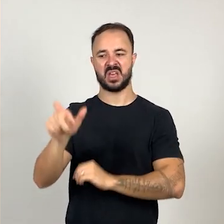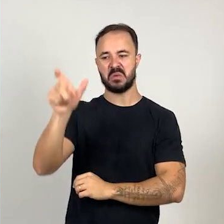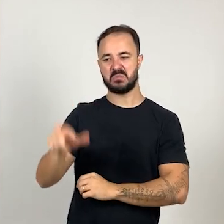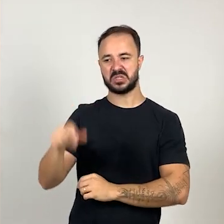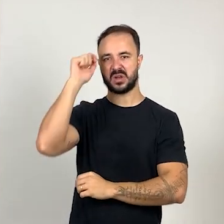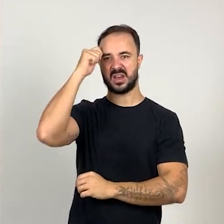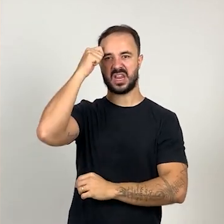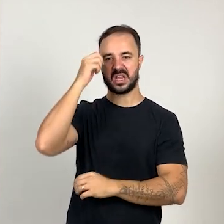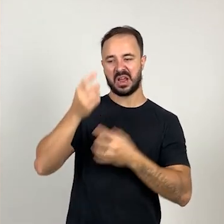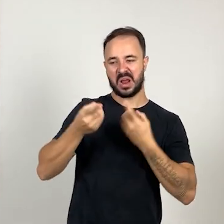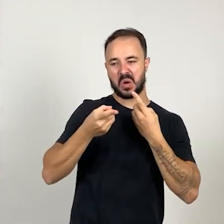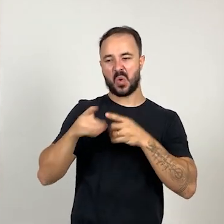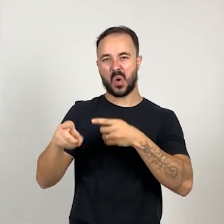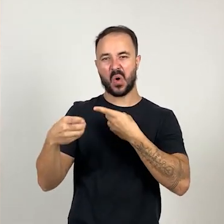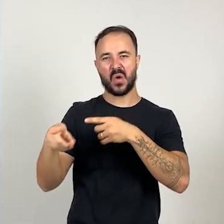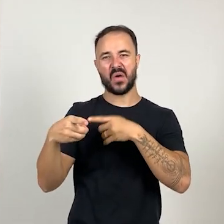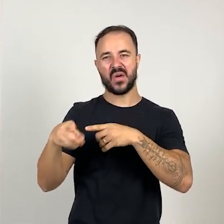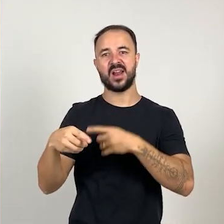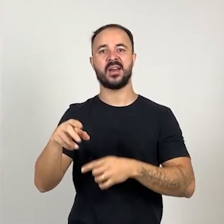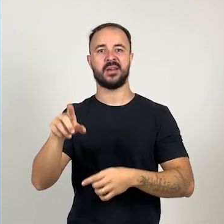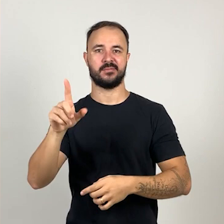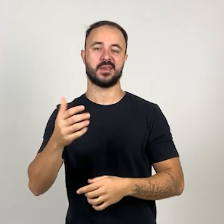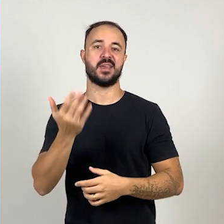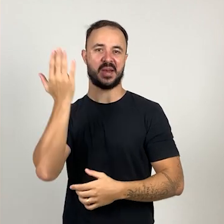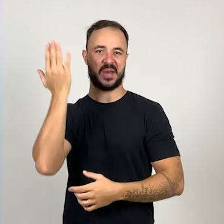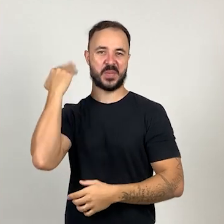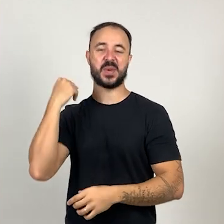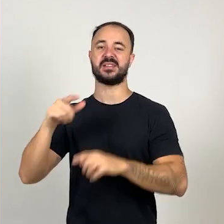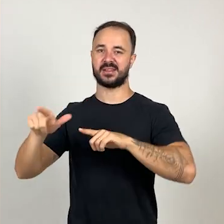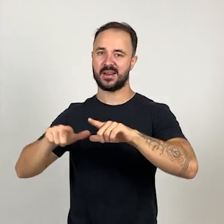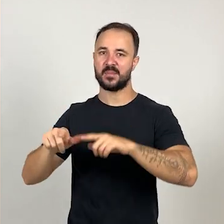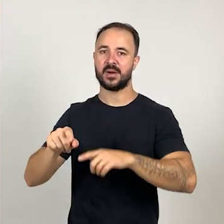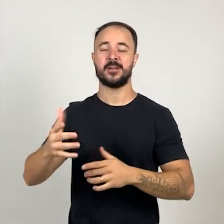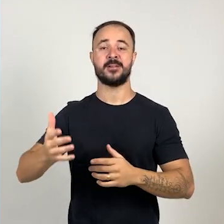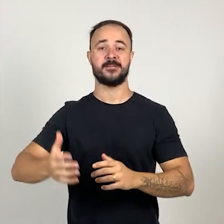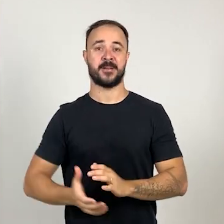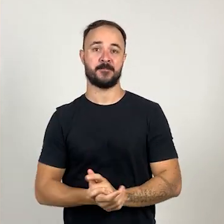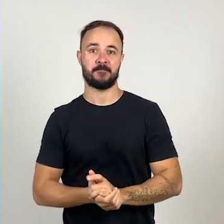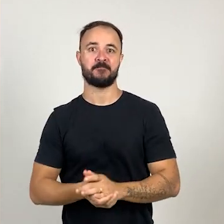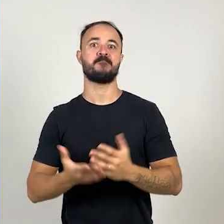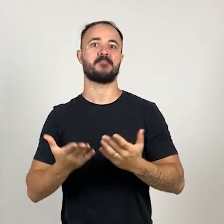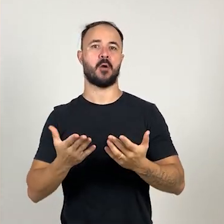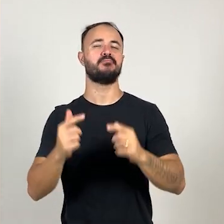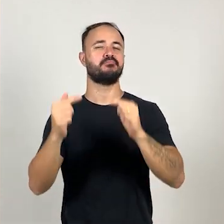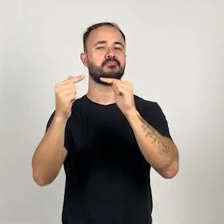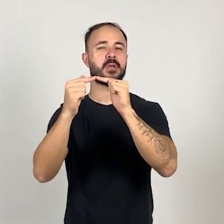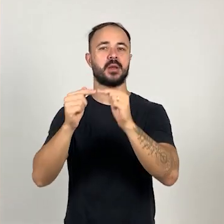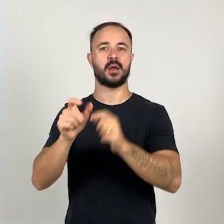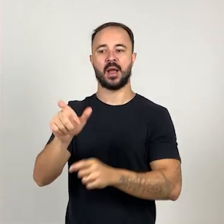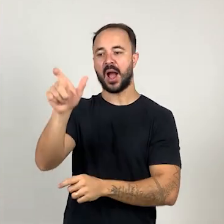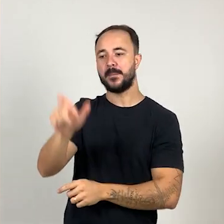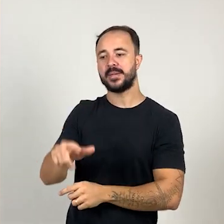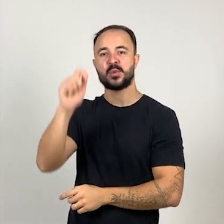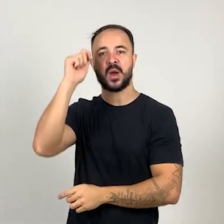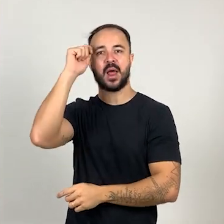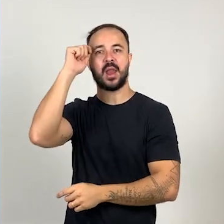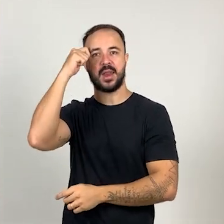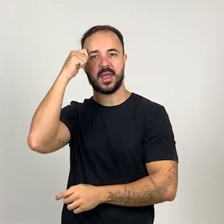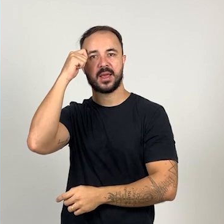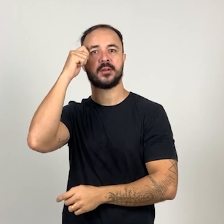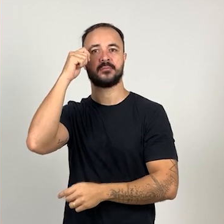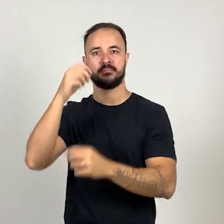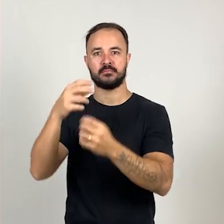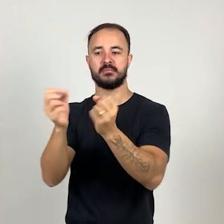negras, especialmente durante o período escravagista. Esses termos eram usados para se referir aos descendentes de